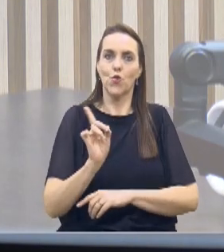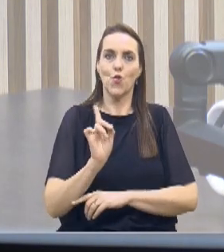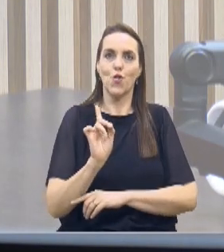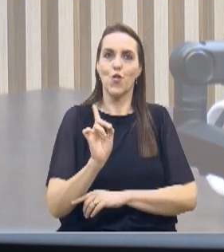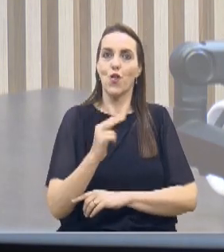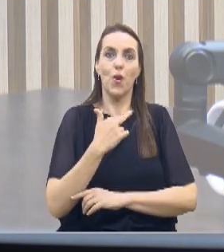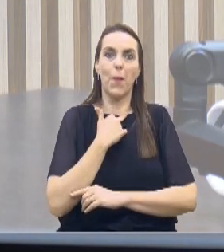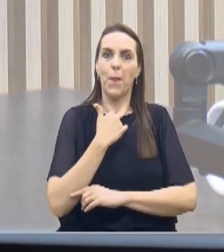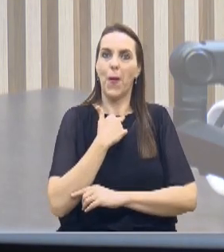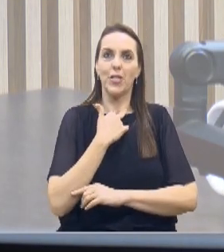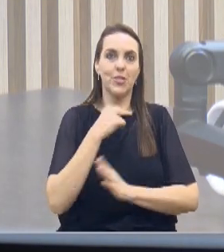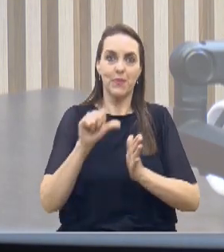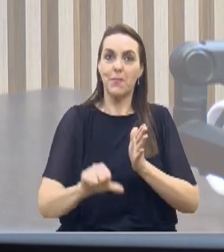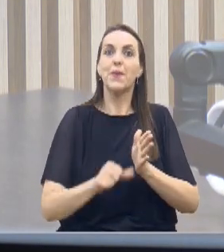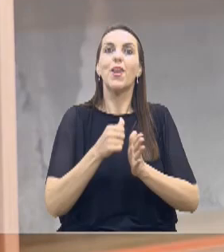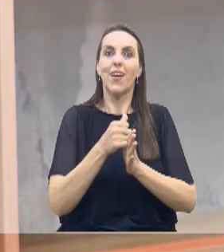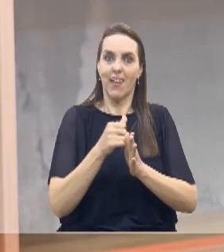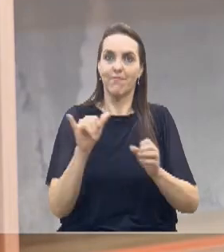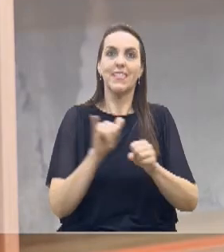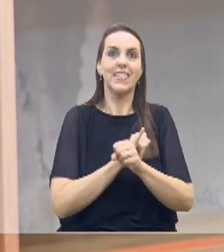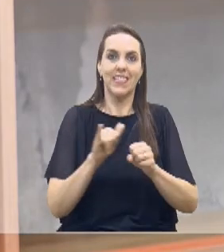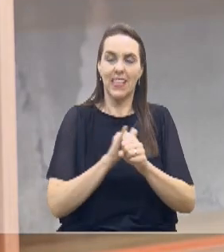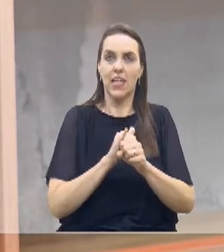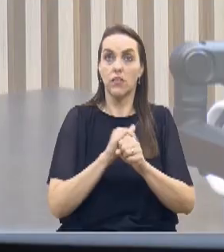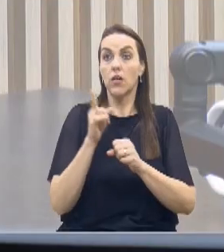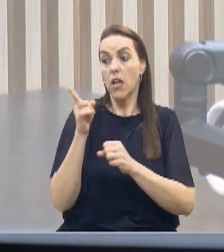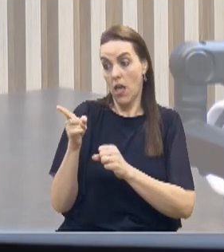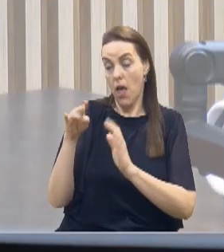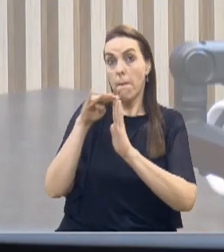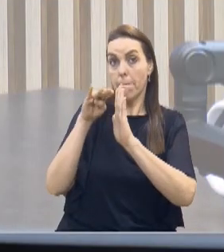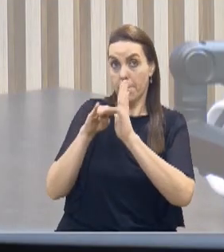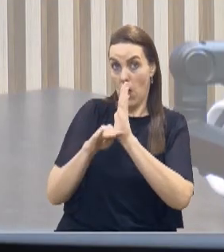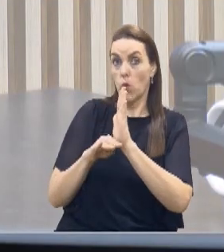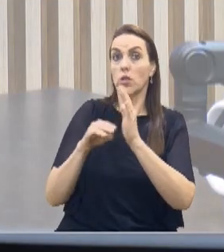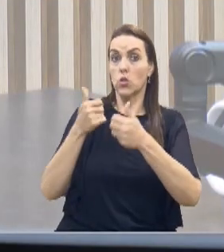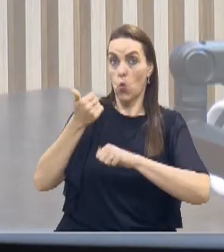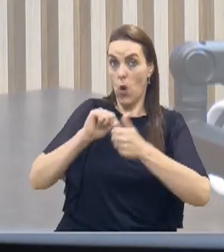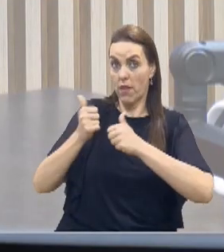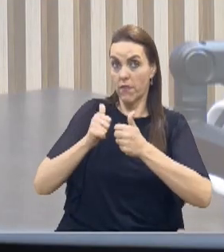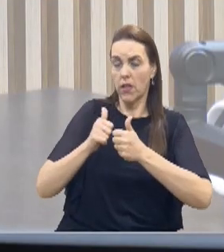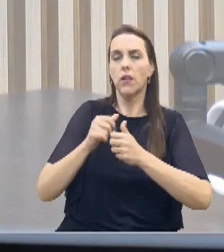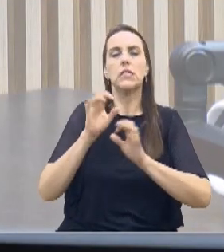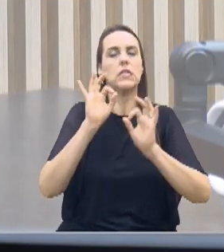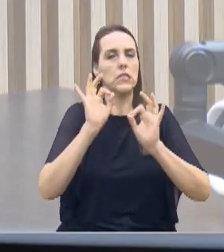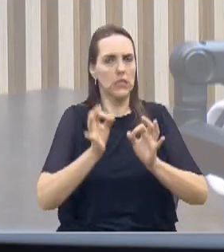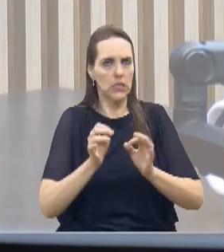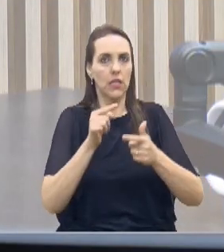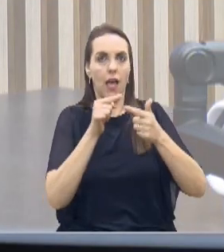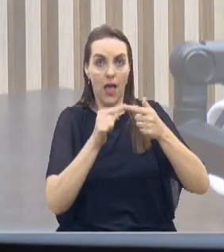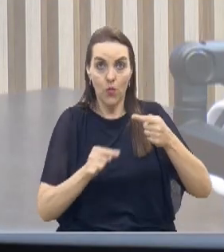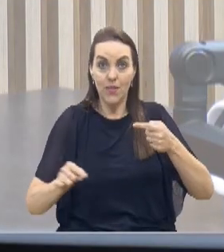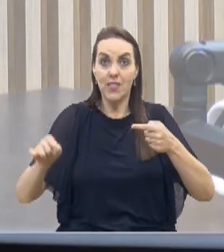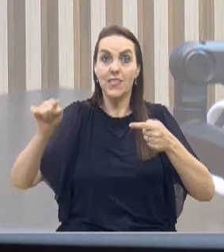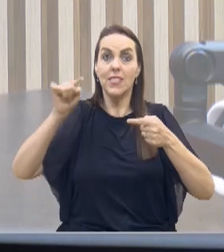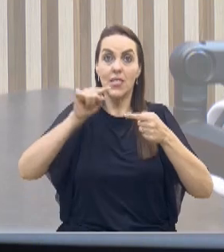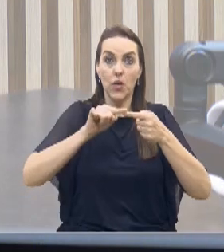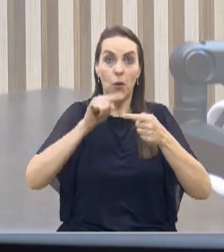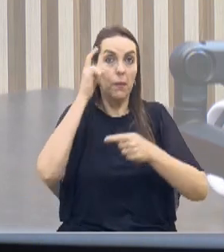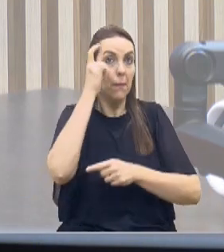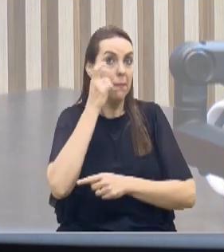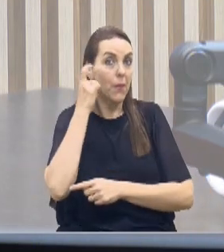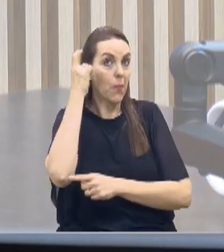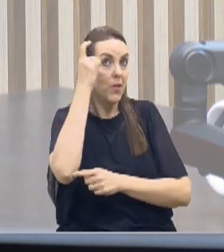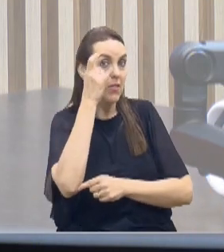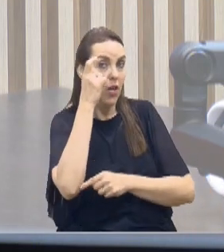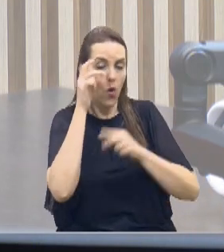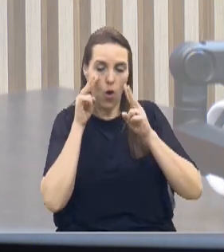gente vai ter que melhorar isso. Mas então, qualifica suas pautas. Claro, qualifica suas pautas também de mandato. Que é um ciclo, né? Talvez porque isso já me preocupe, foi que eu tive o olhar,